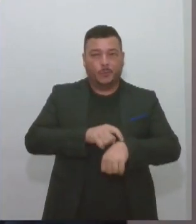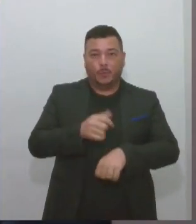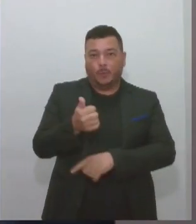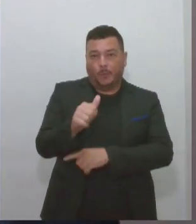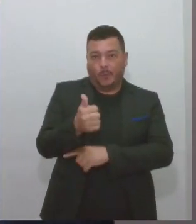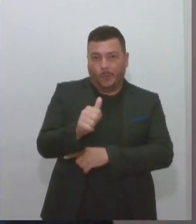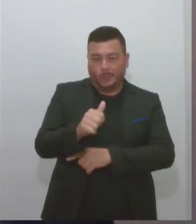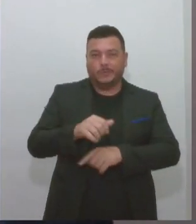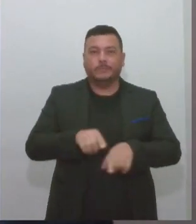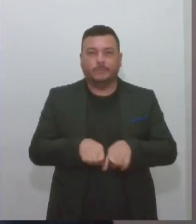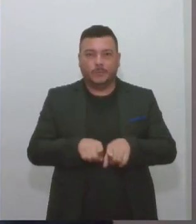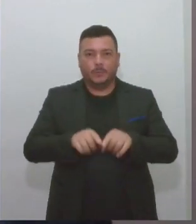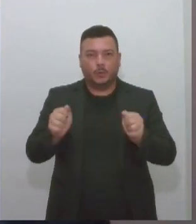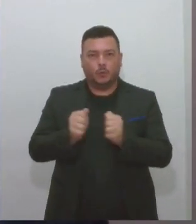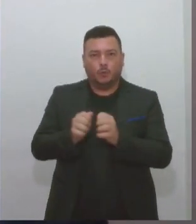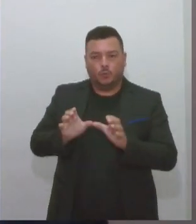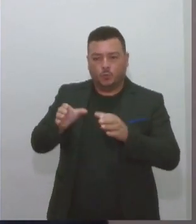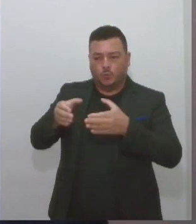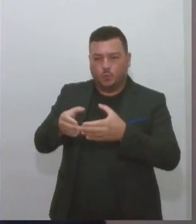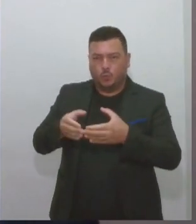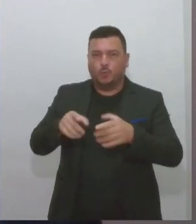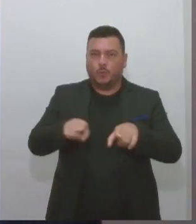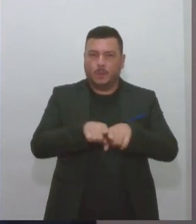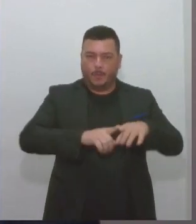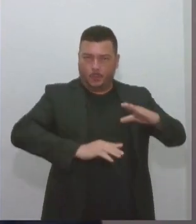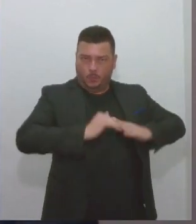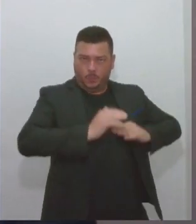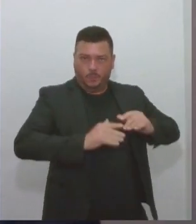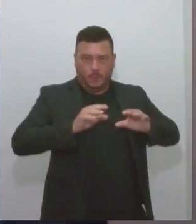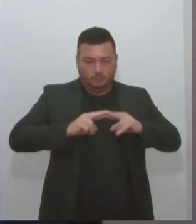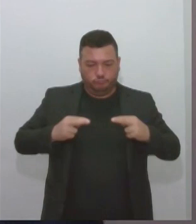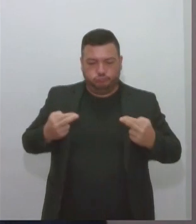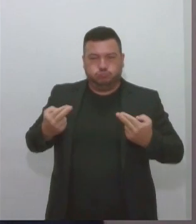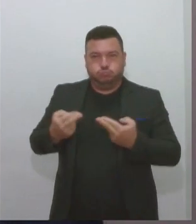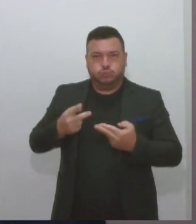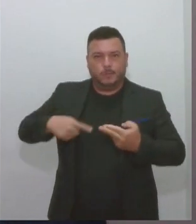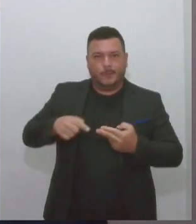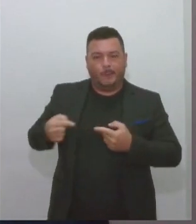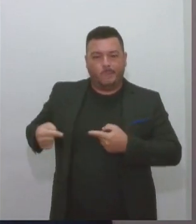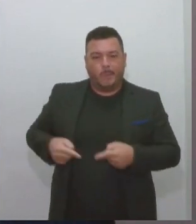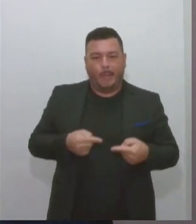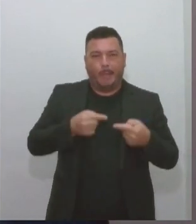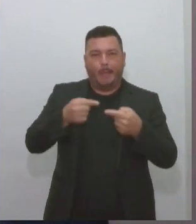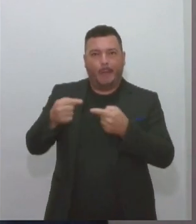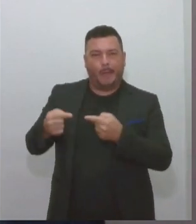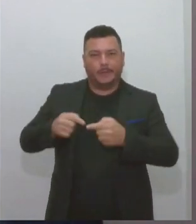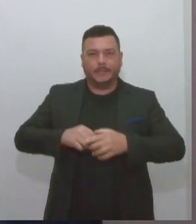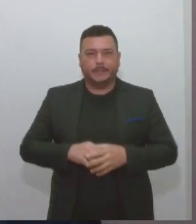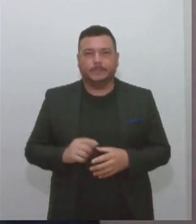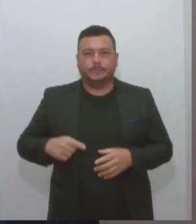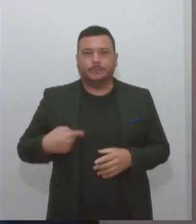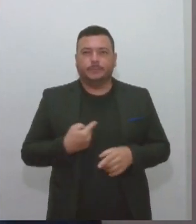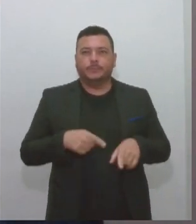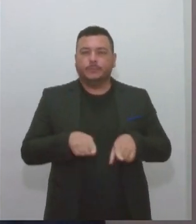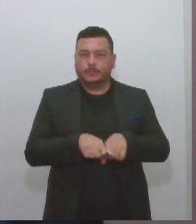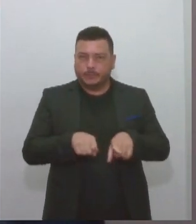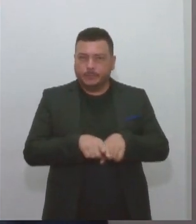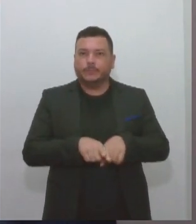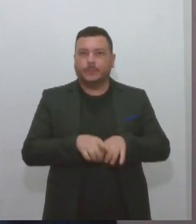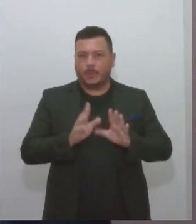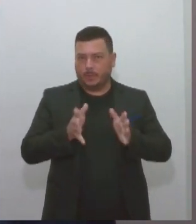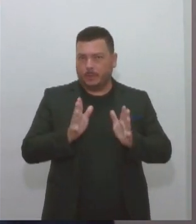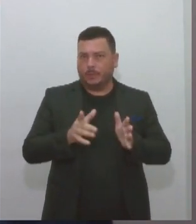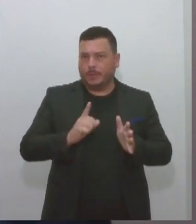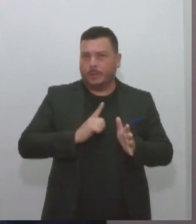da categoria, para discutirem essa situação. E além disso, nós iremos já ter um